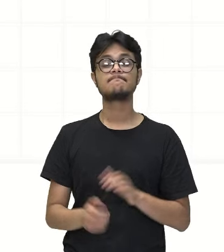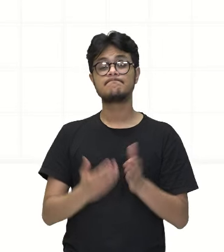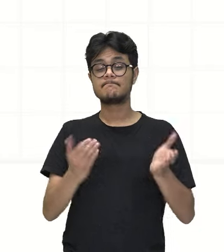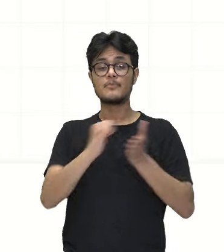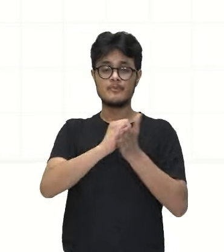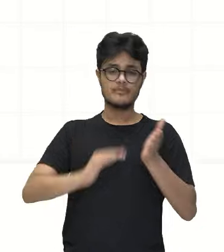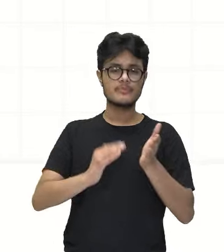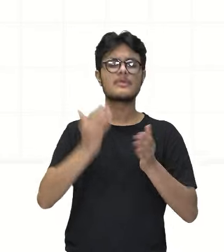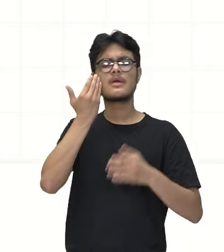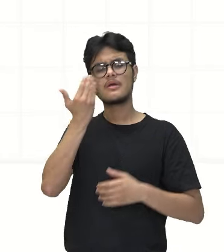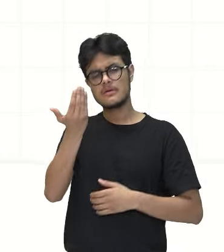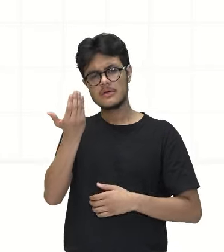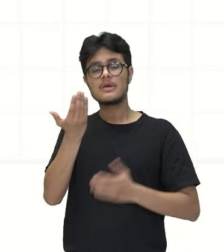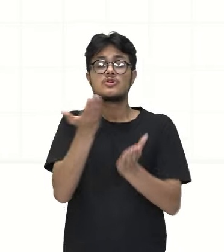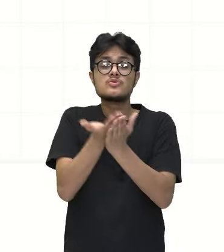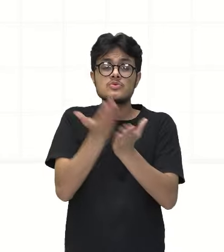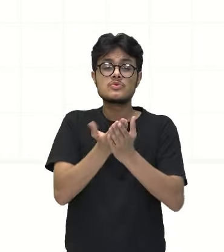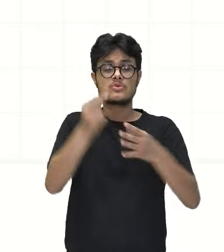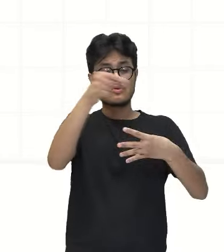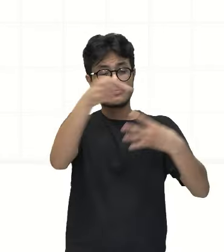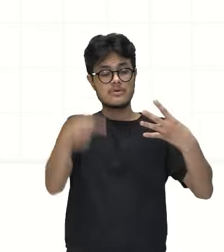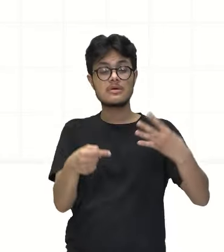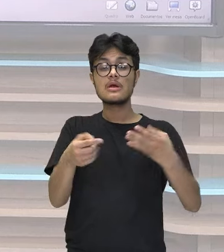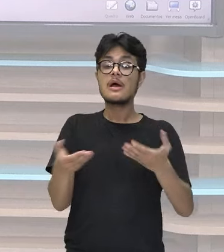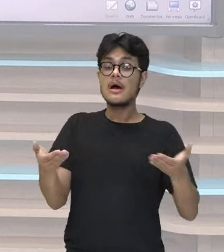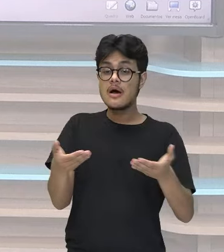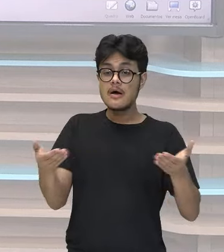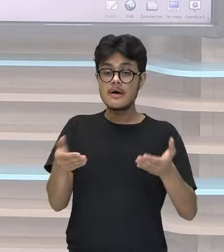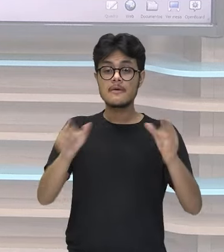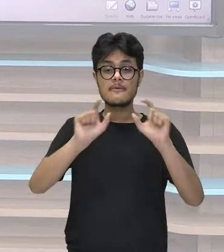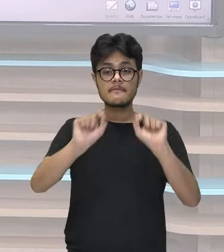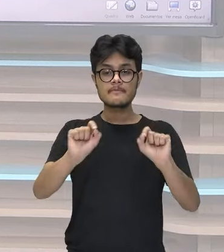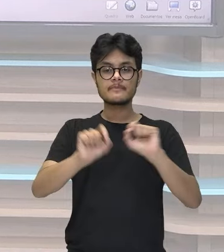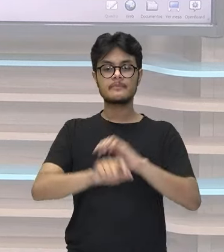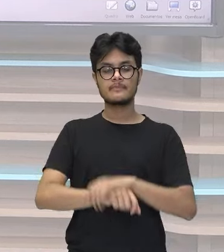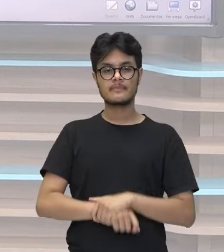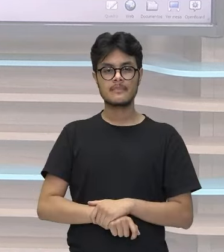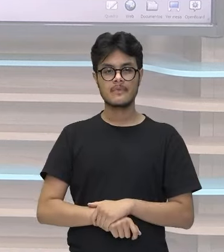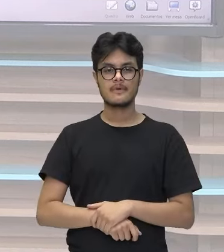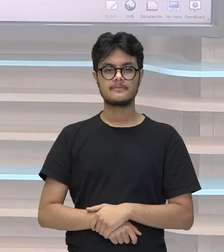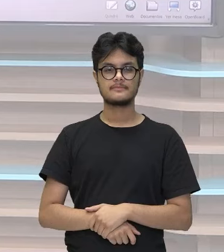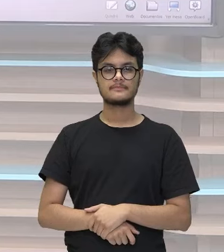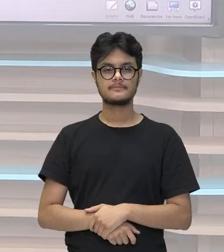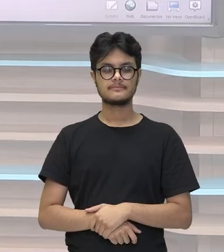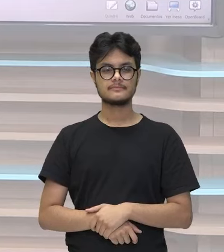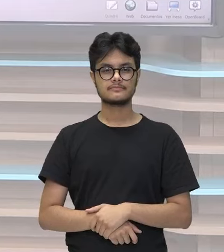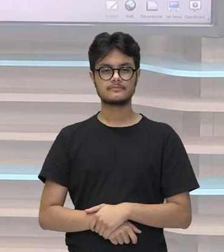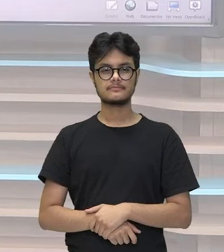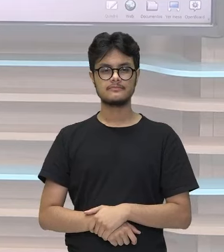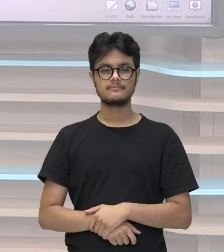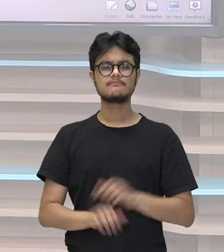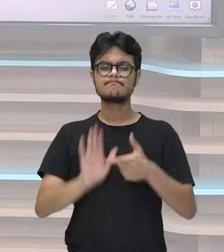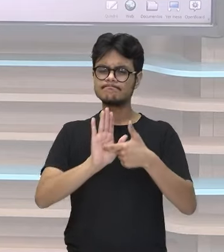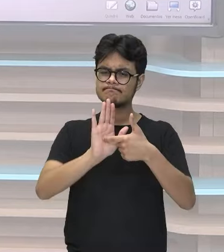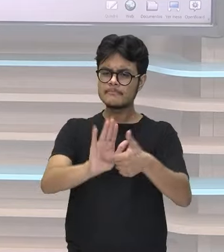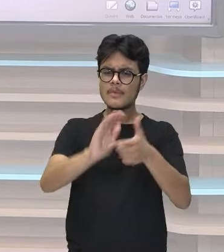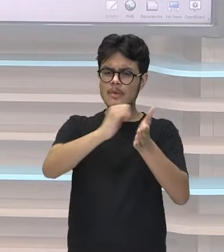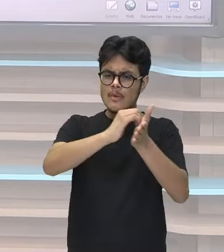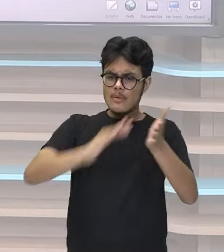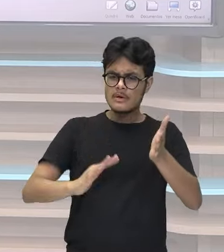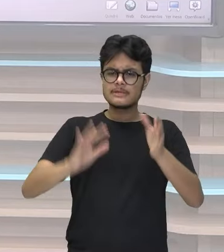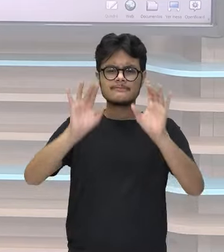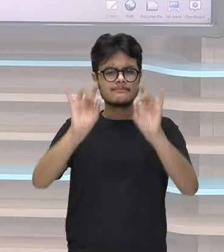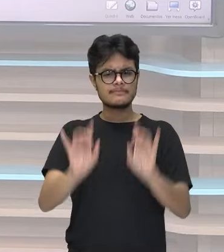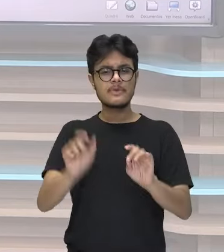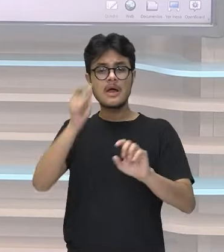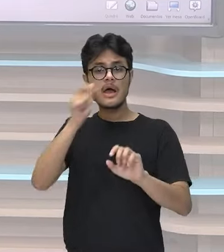de ver aí esses exemplos e agora a gente vai ver um exemplo mais aplicado, né? Vocês vão assistir